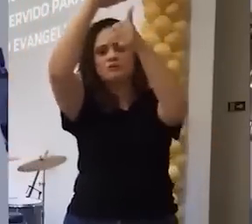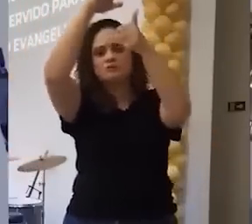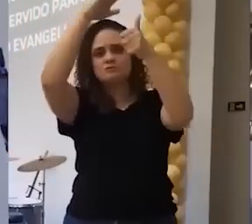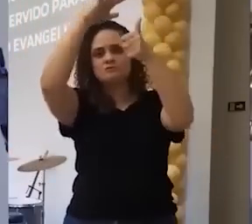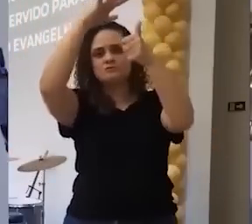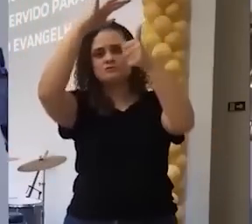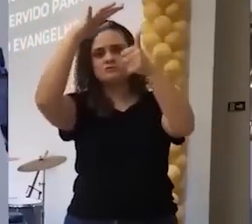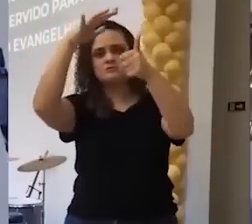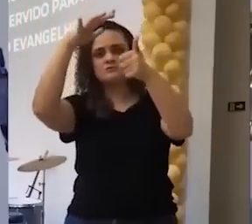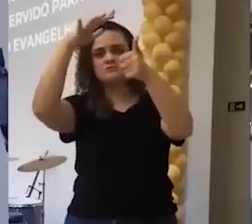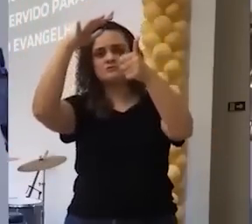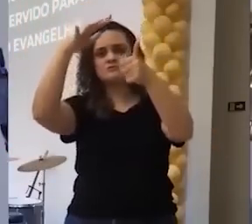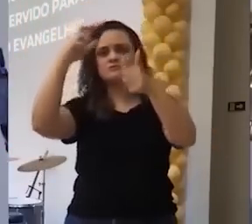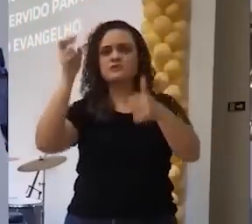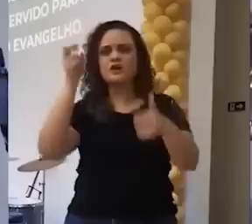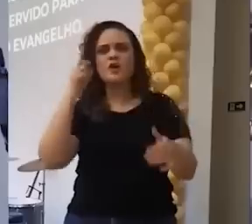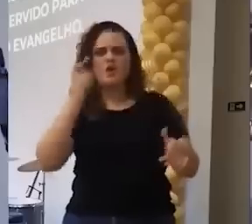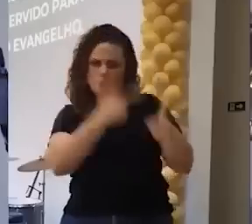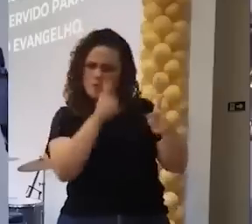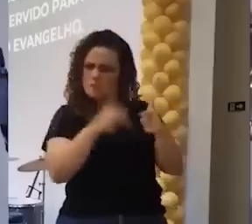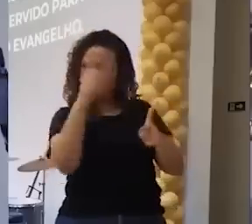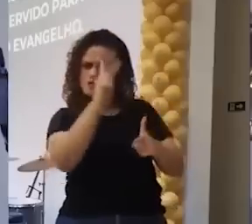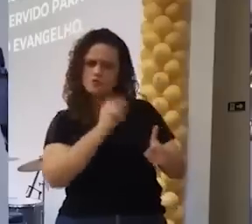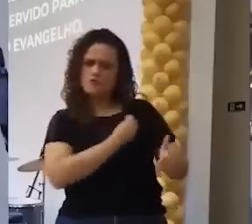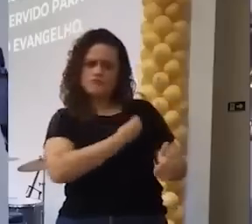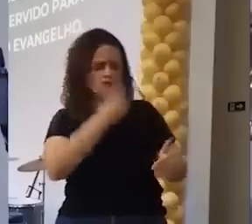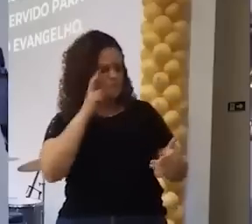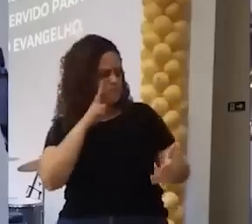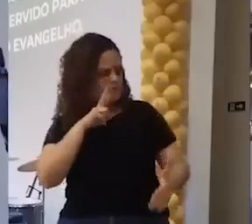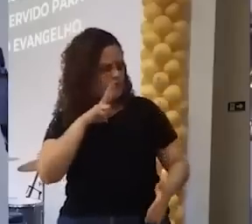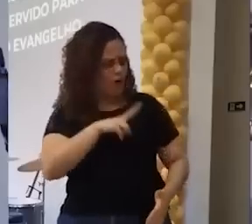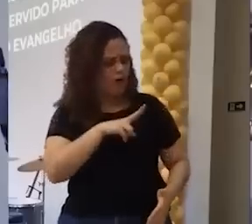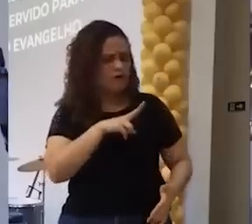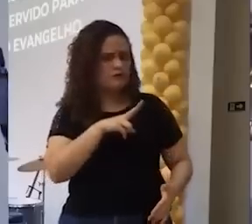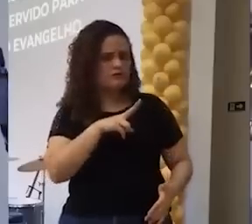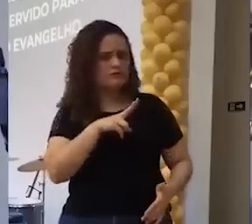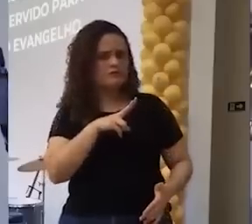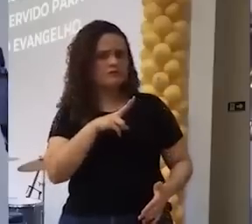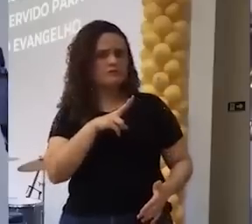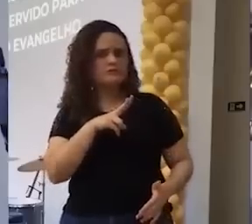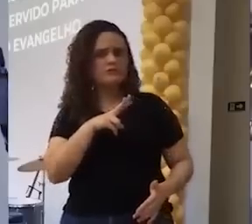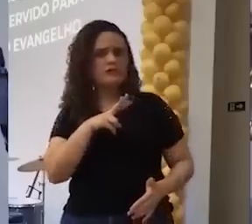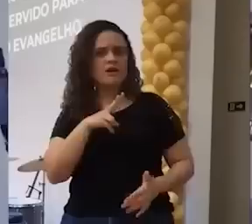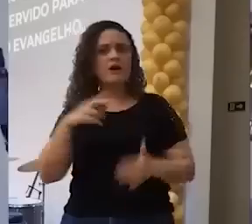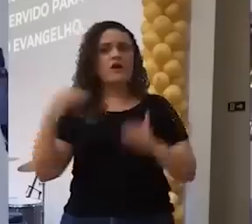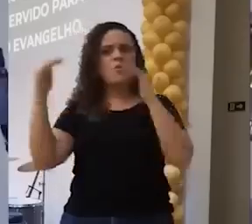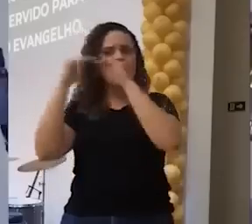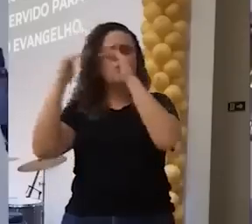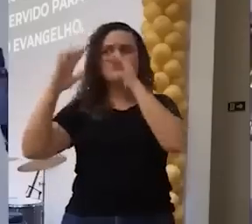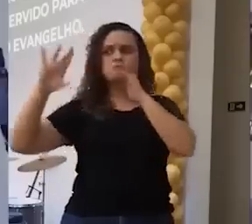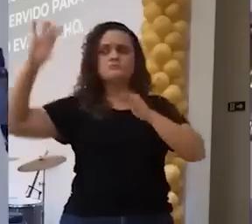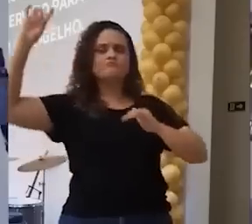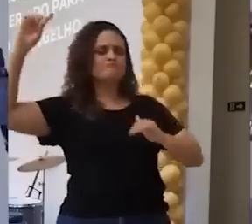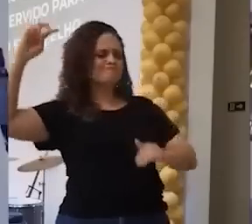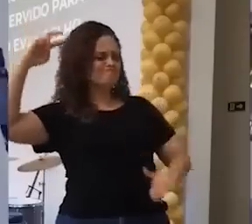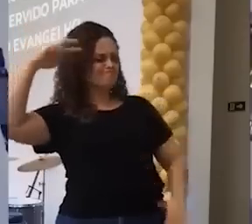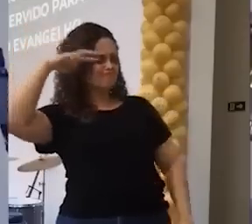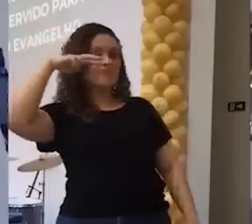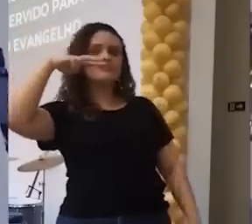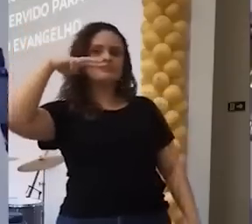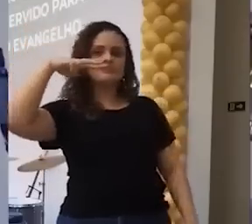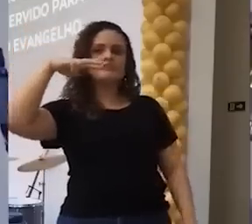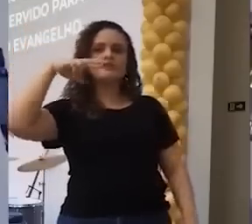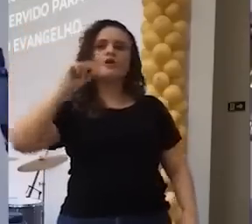Olha para as circunstâncias da sua vida na perspectiva da soberania de Deus, para que as circunstâncias